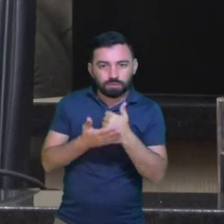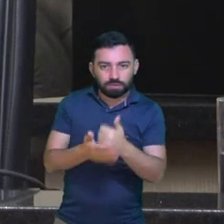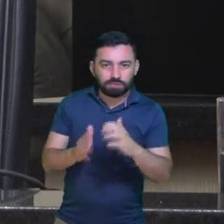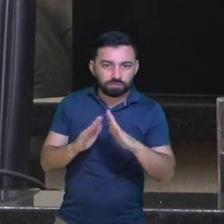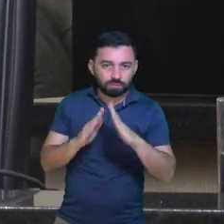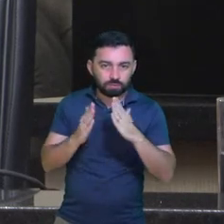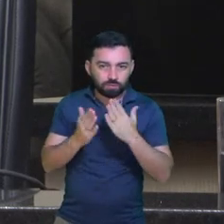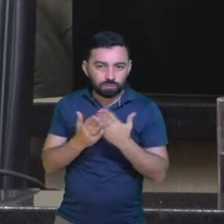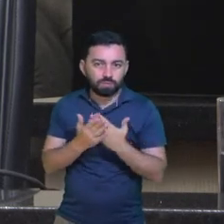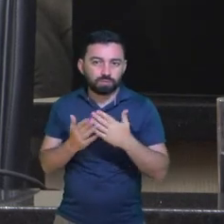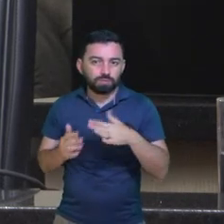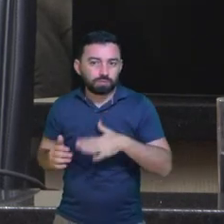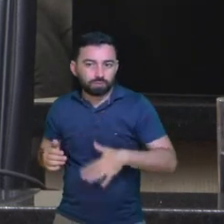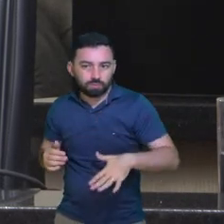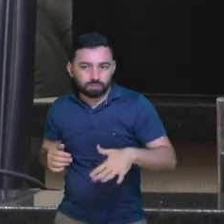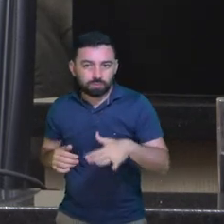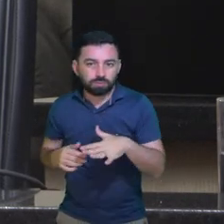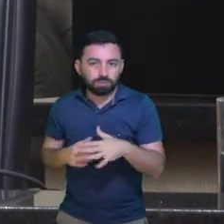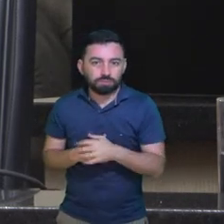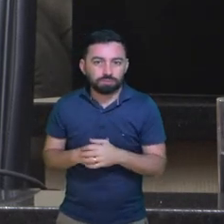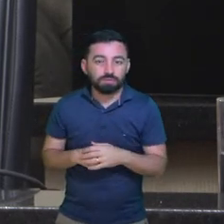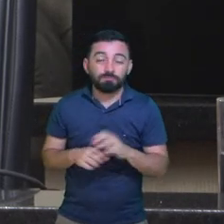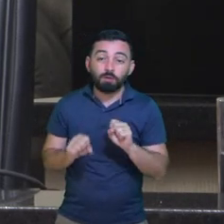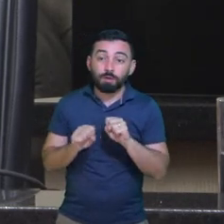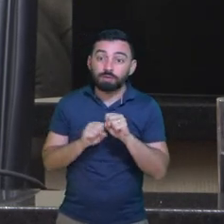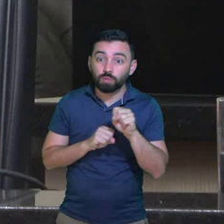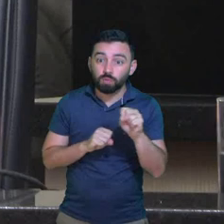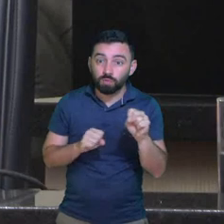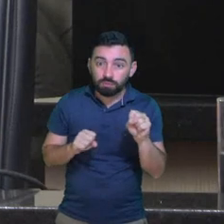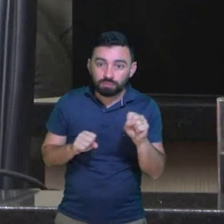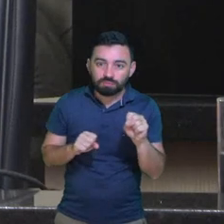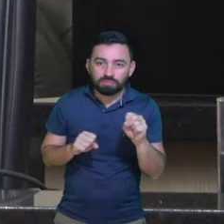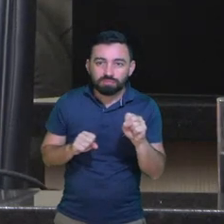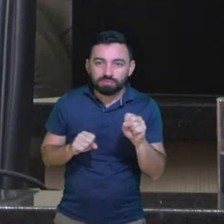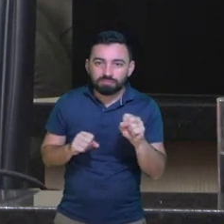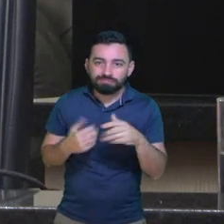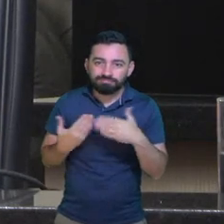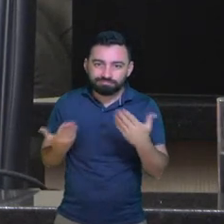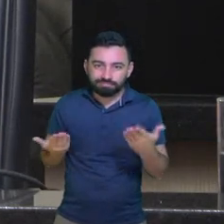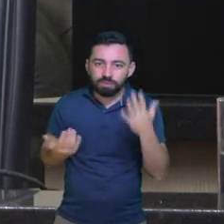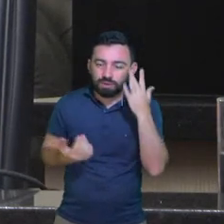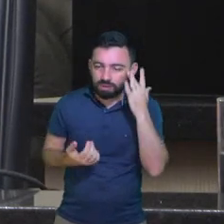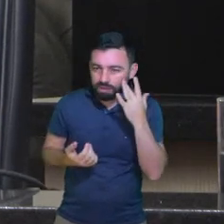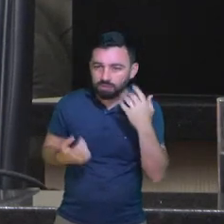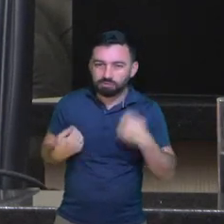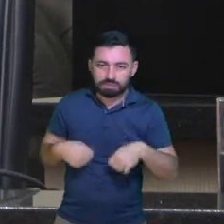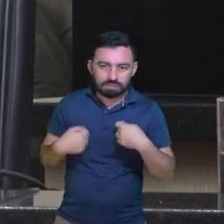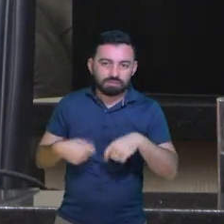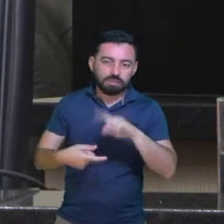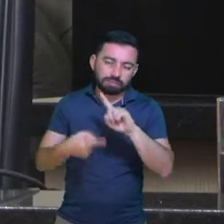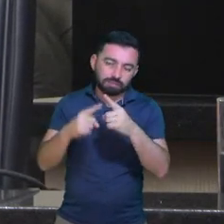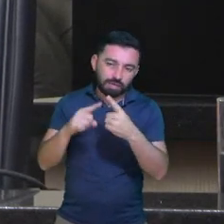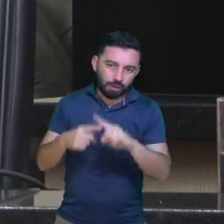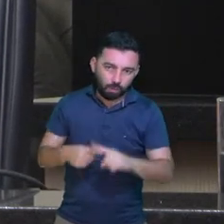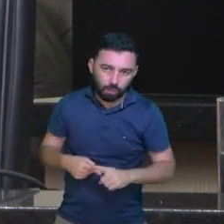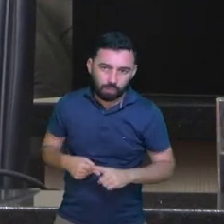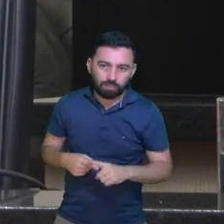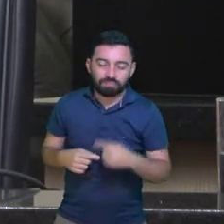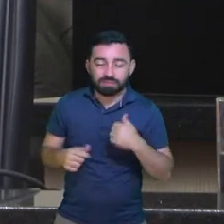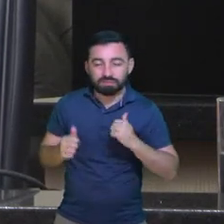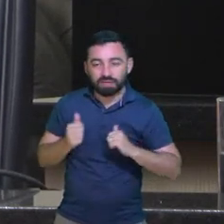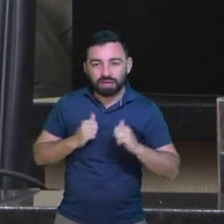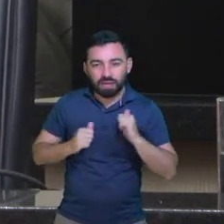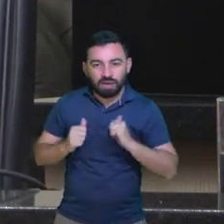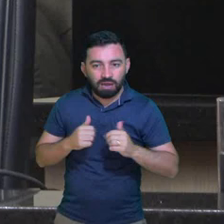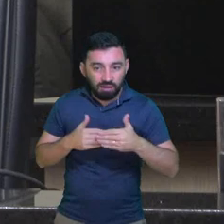escolas serem formadoras né então acho que isso requer diálogo então esperamos a